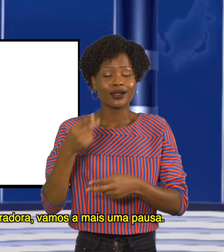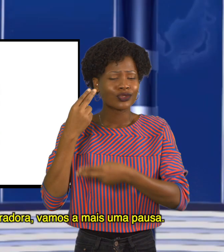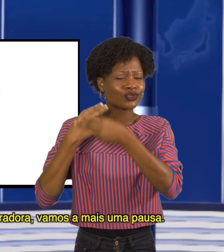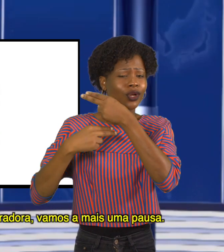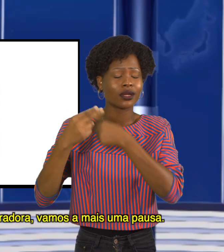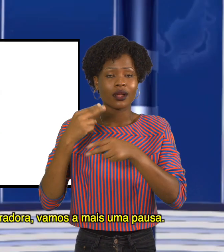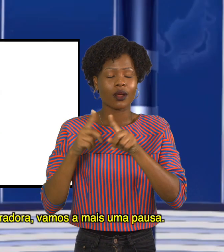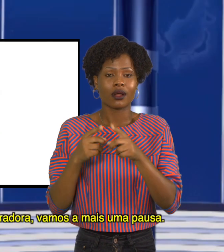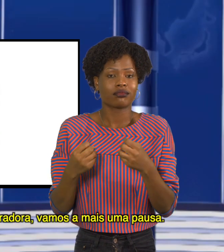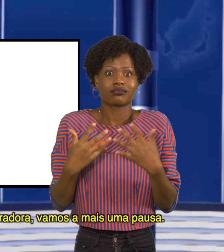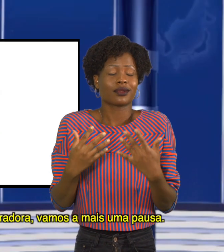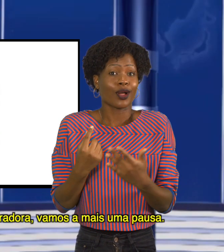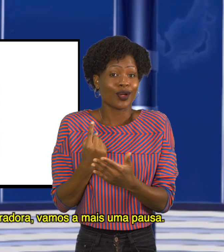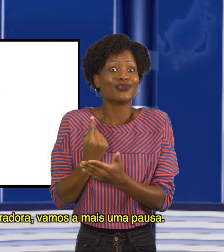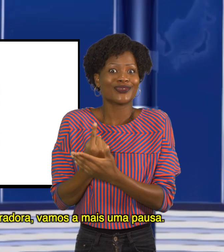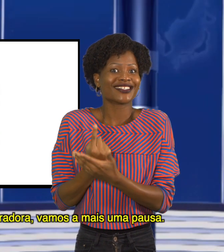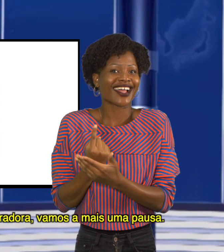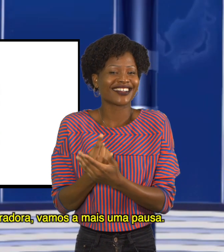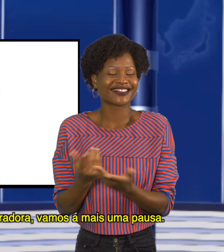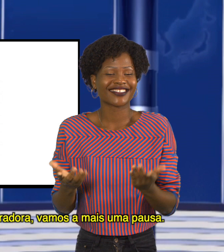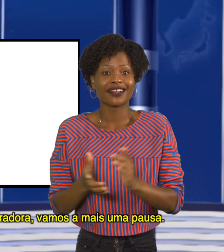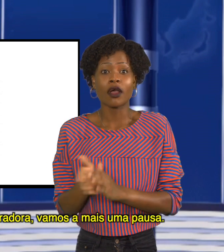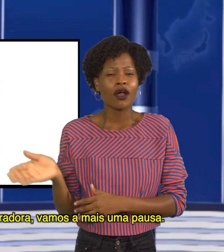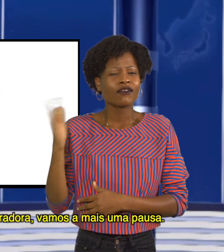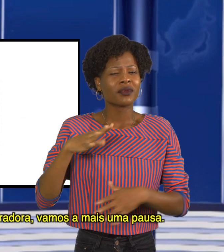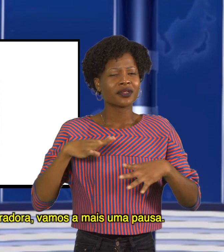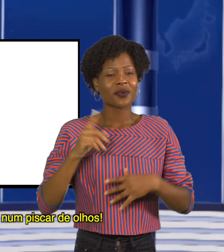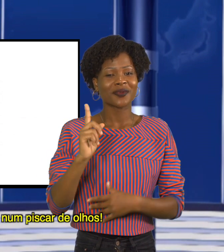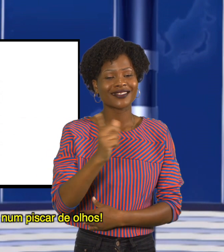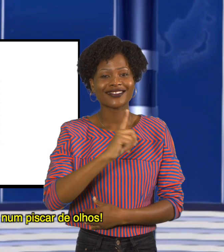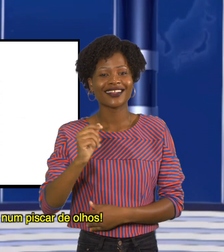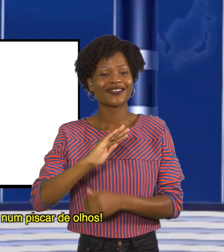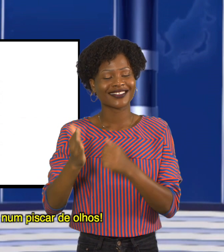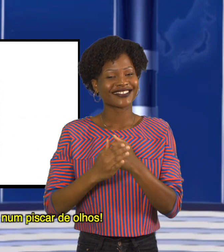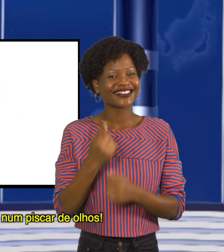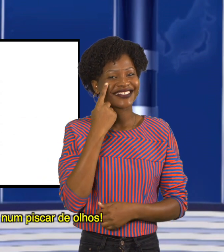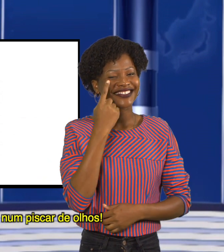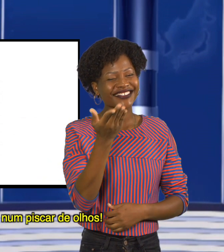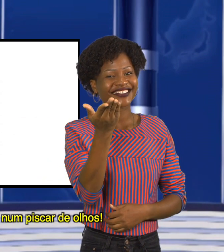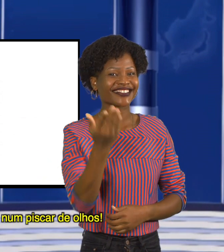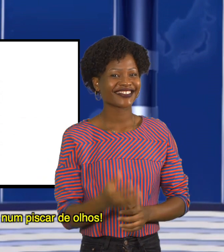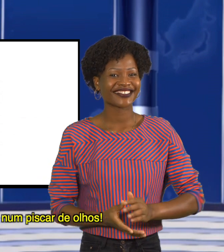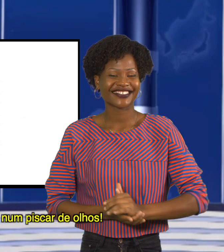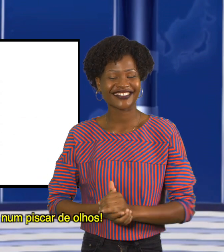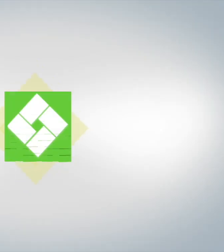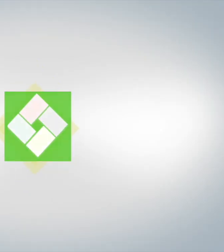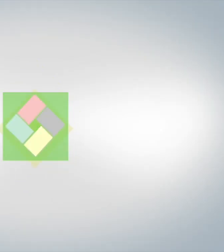Com esta história inspiradora, vamos a mais uma pausa. Voltamos num piscar de olhos.